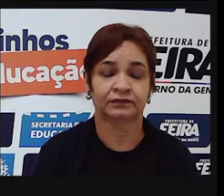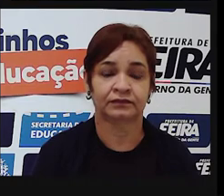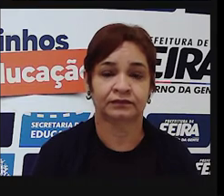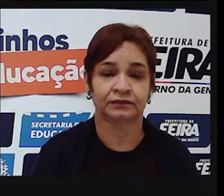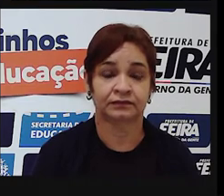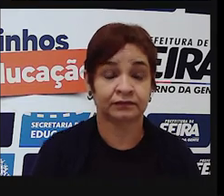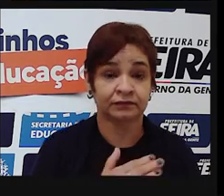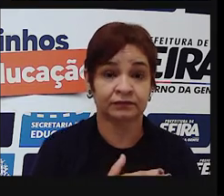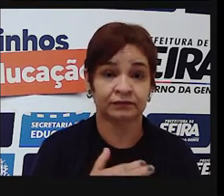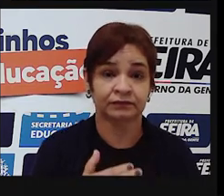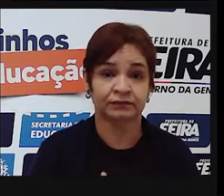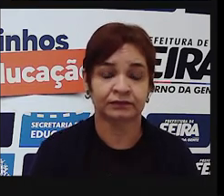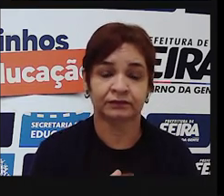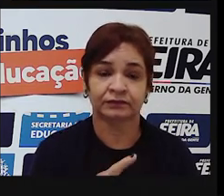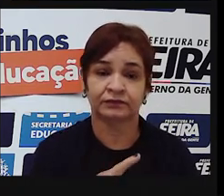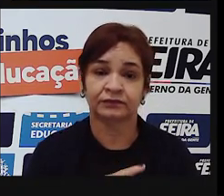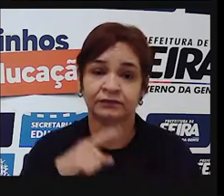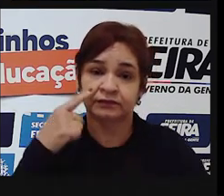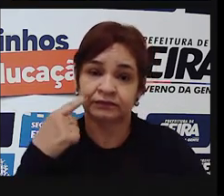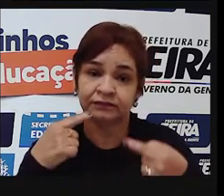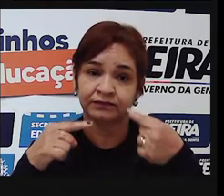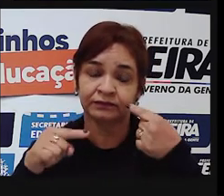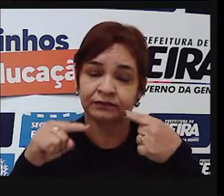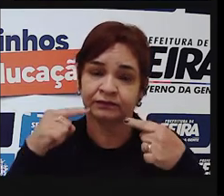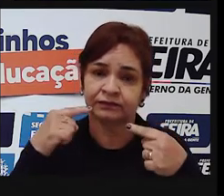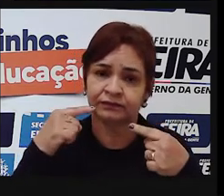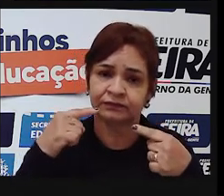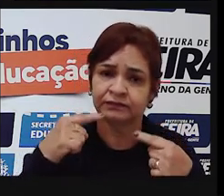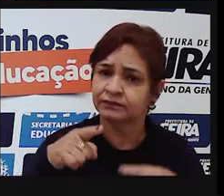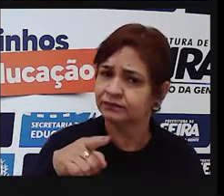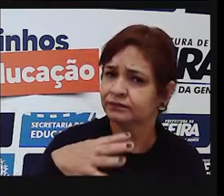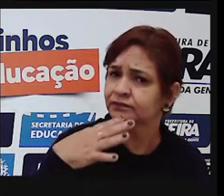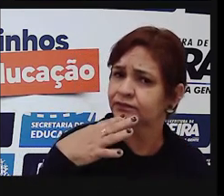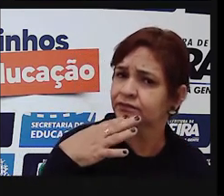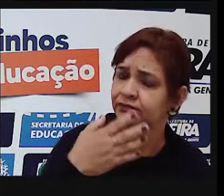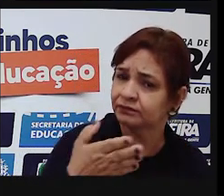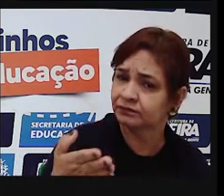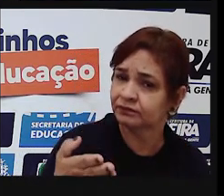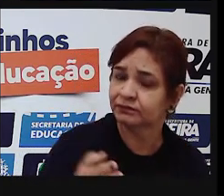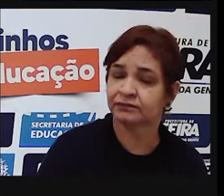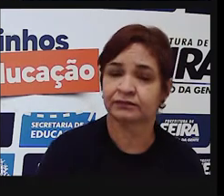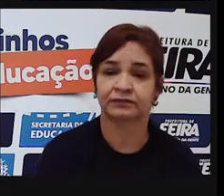Para começar, tem uma música que talvez seja bem conhecida por vocês.